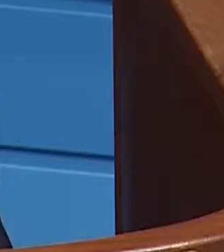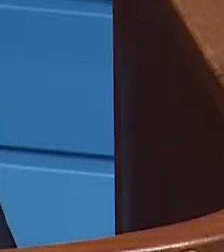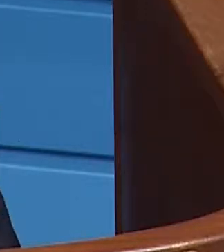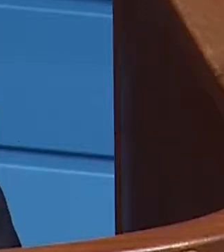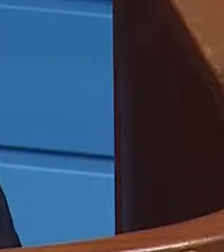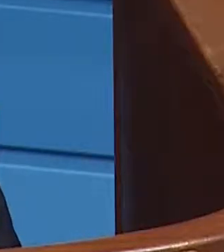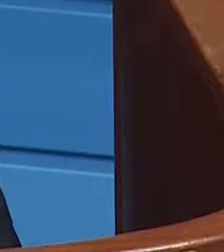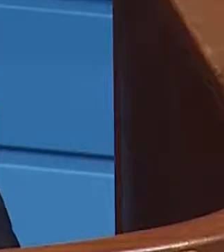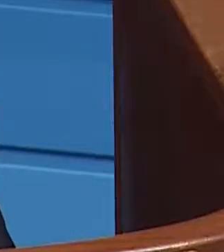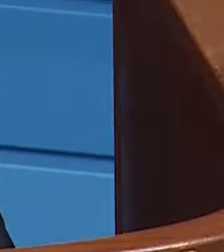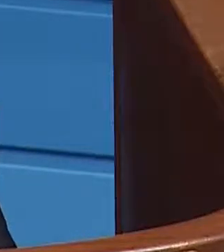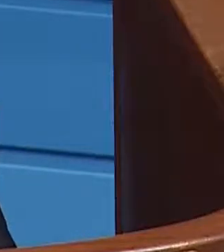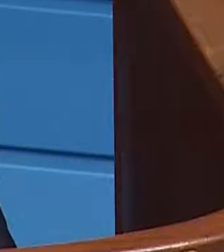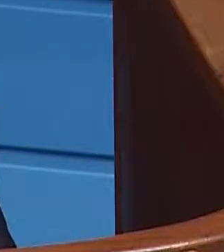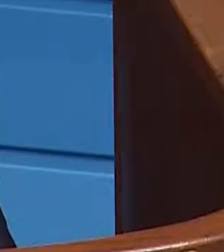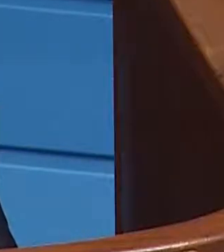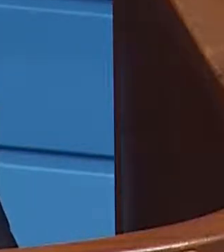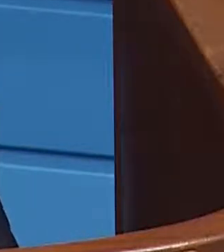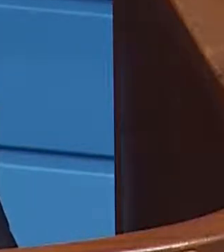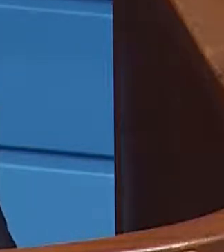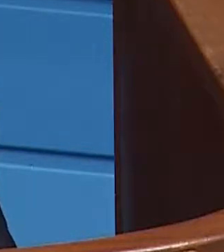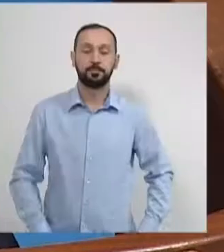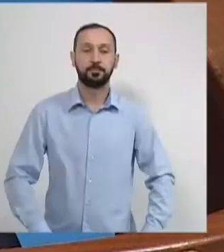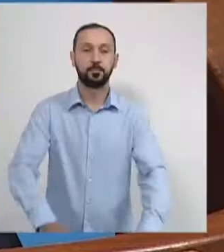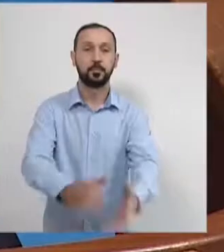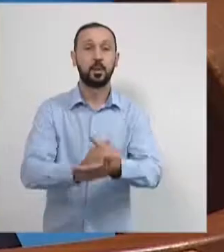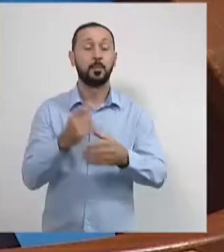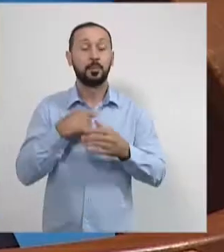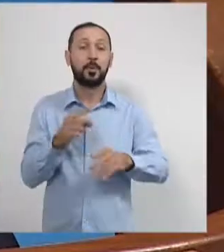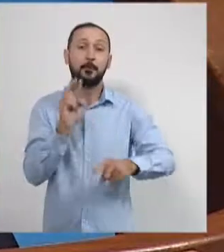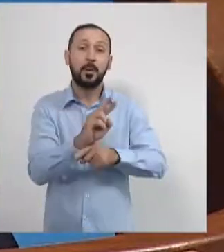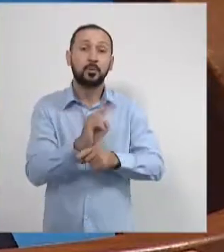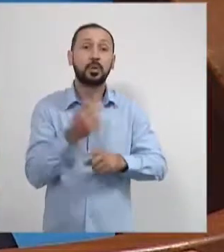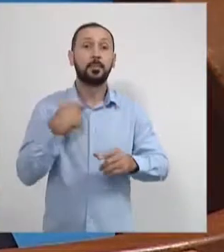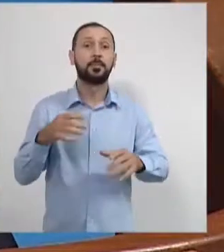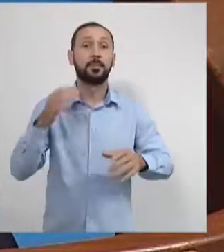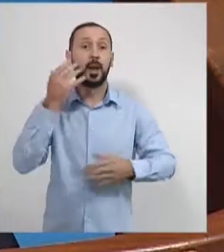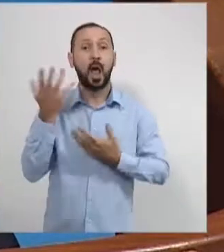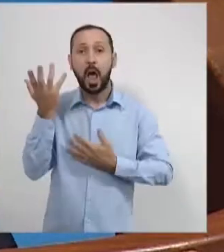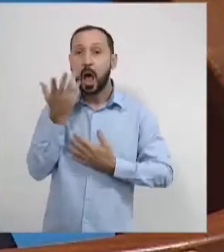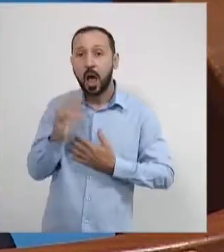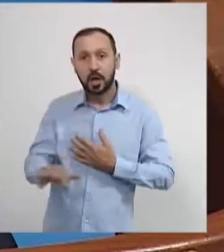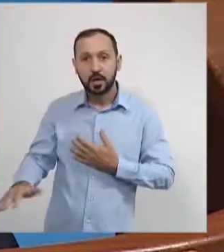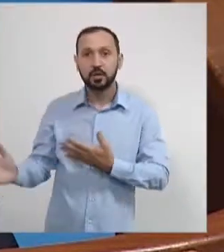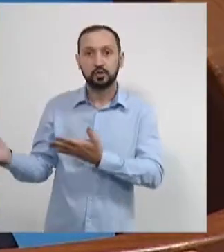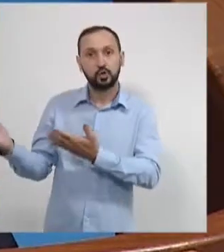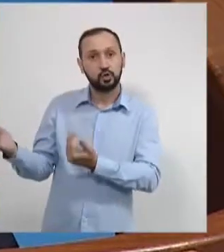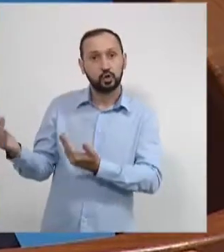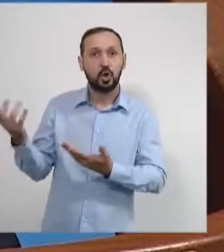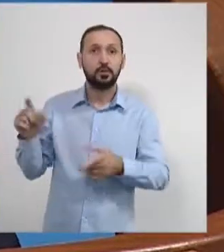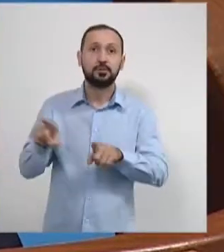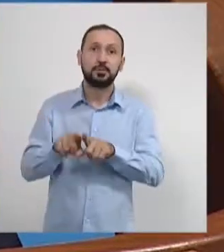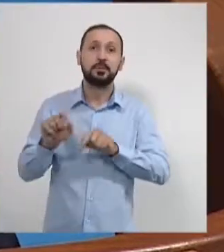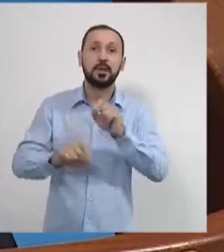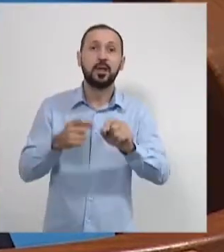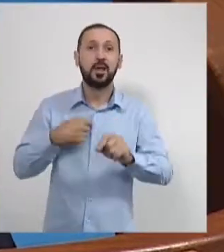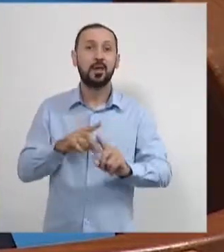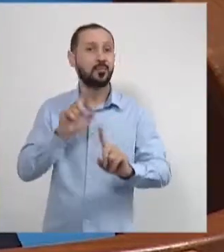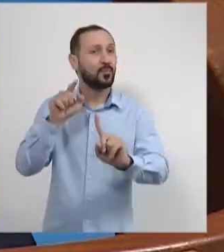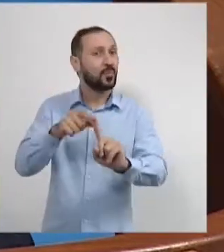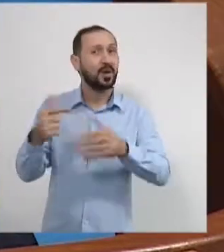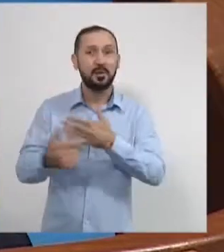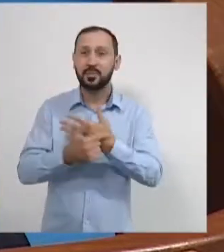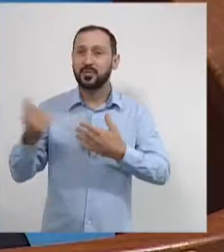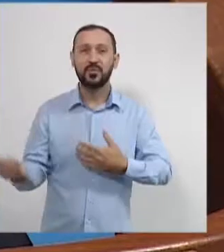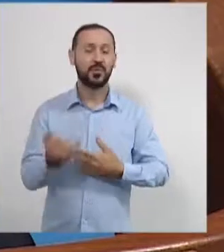zelam principalmente, né, pelos adolescentes, pelas crianças. Então, uma função